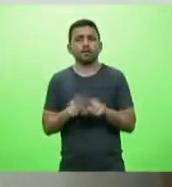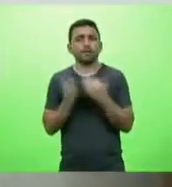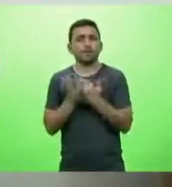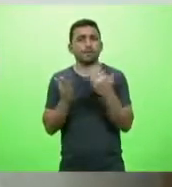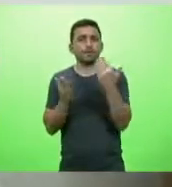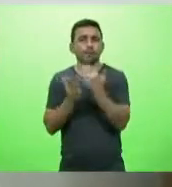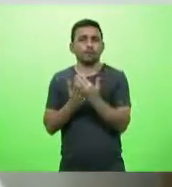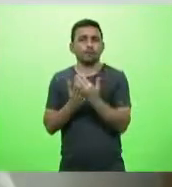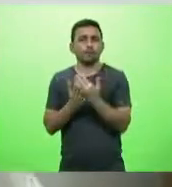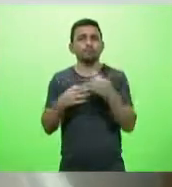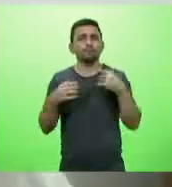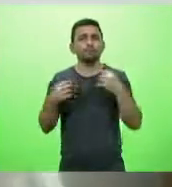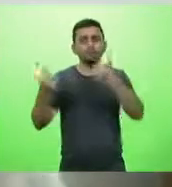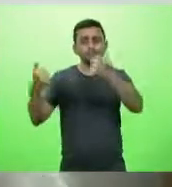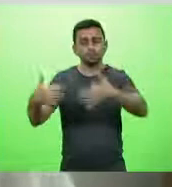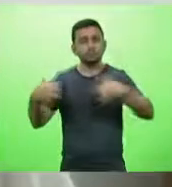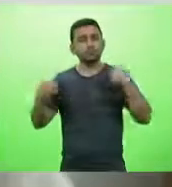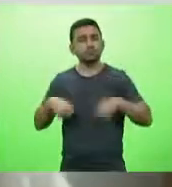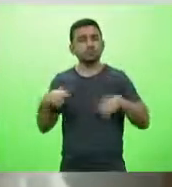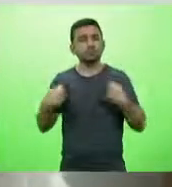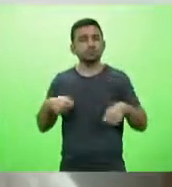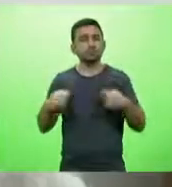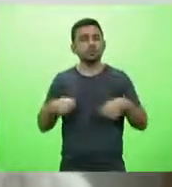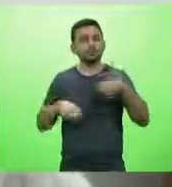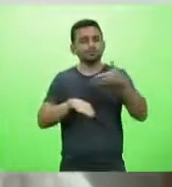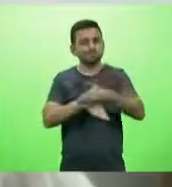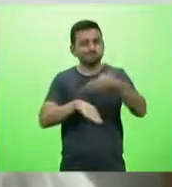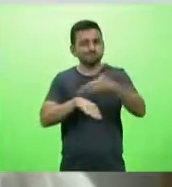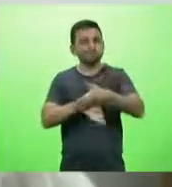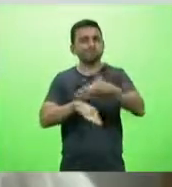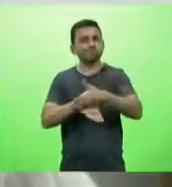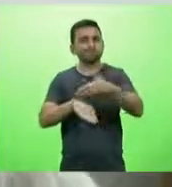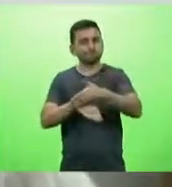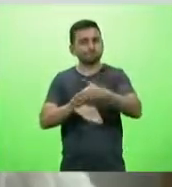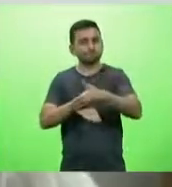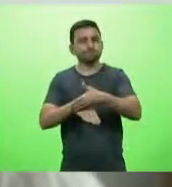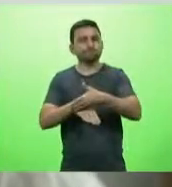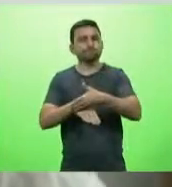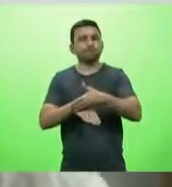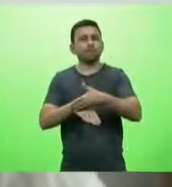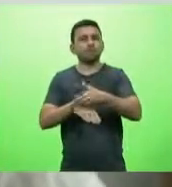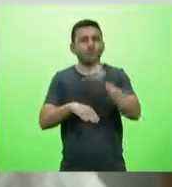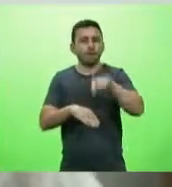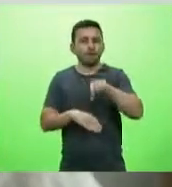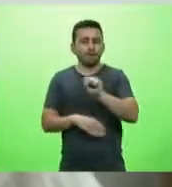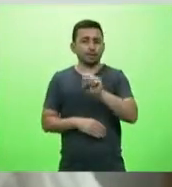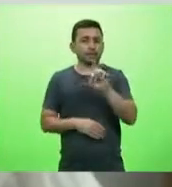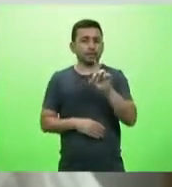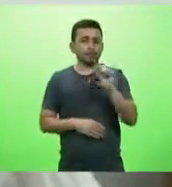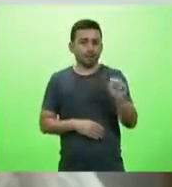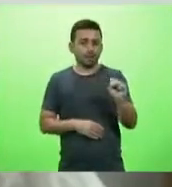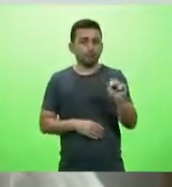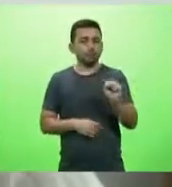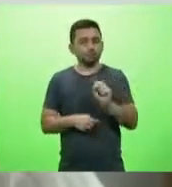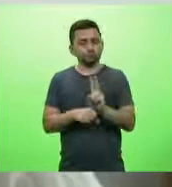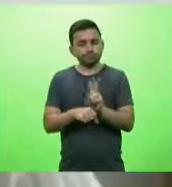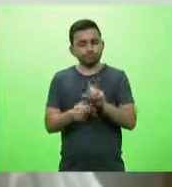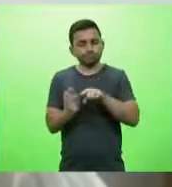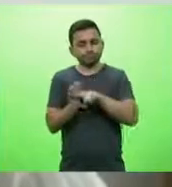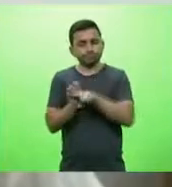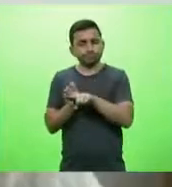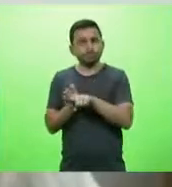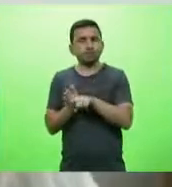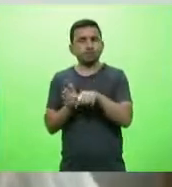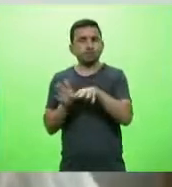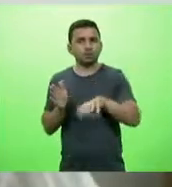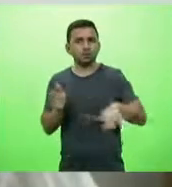levantamos a necessidade de uma participação efetiva do ponto de vista da SDS na Conferência Nacional